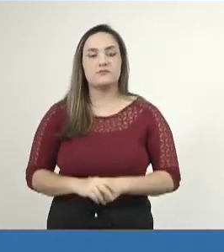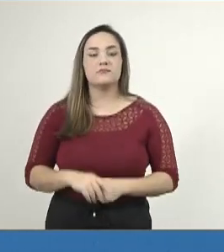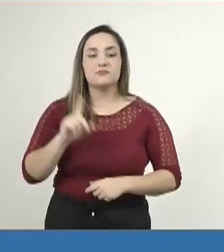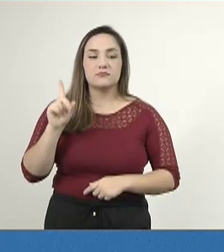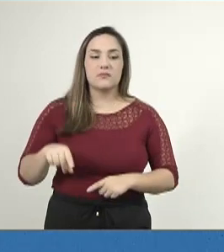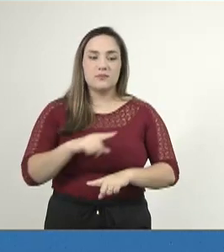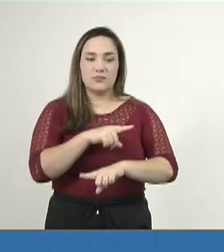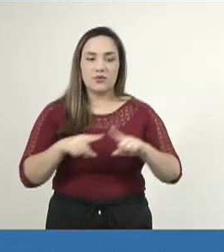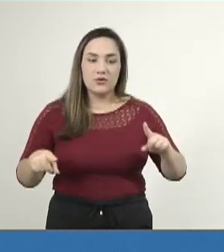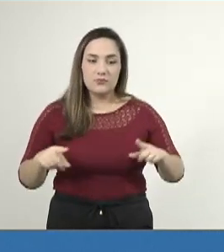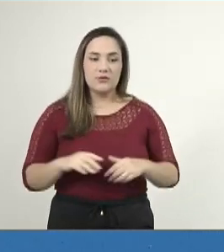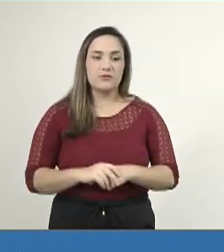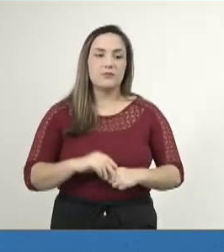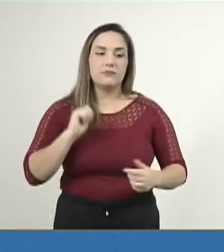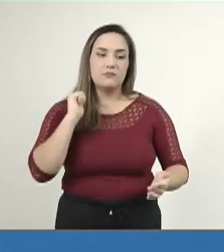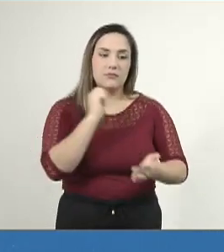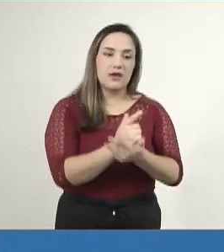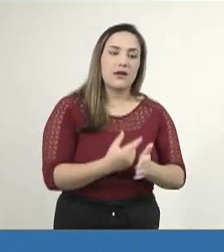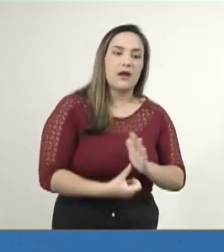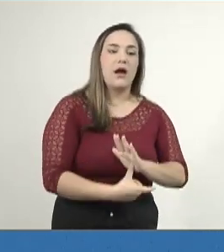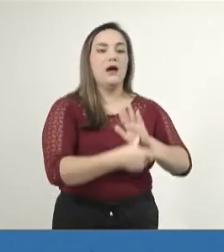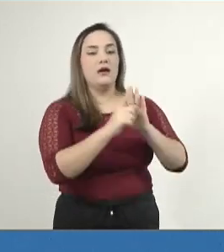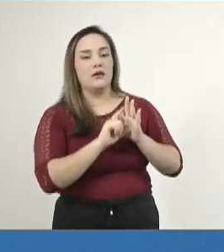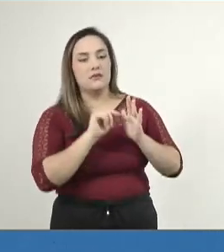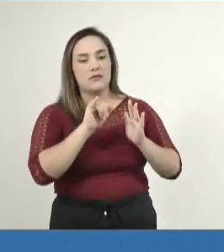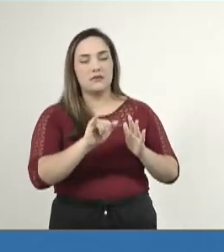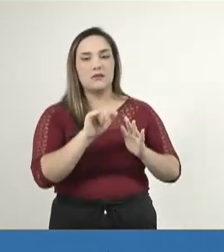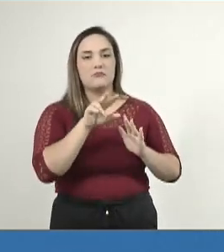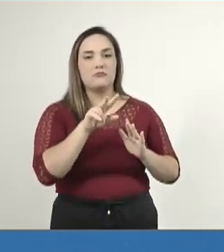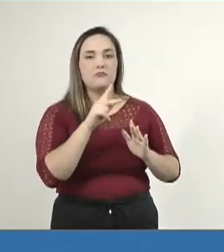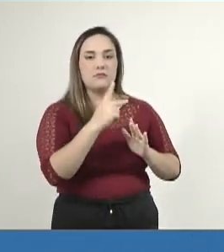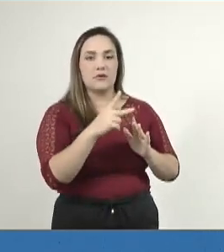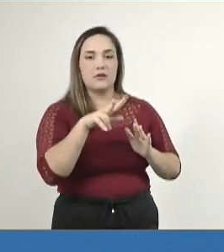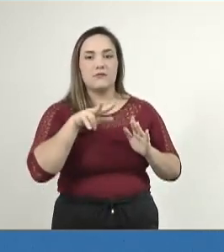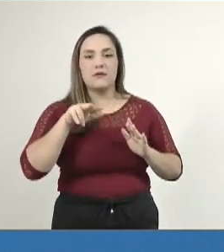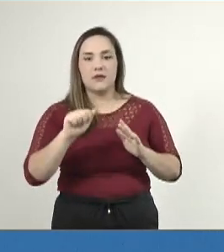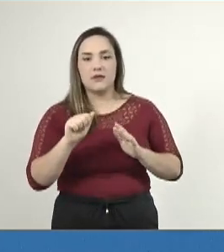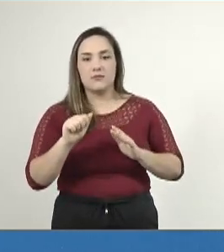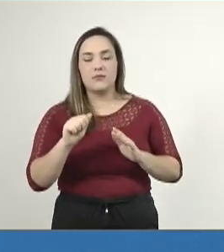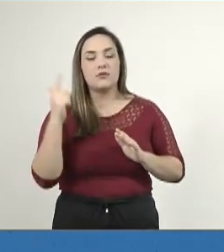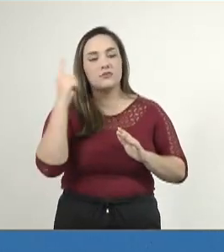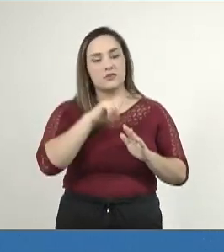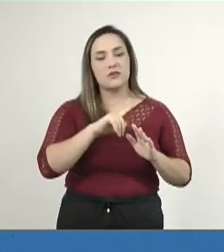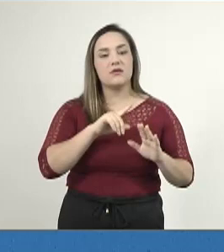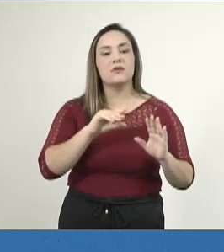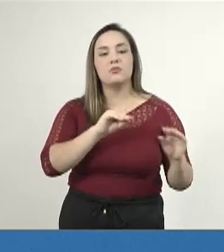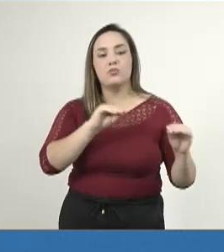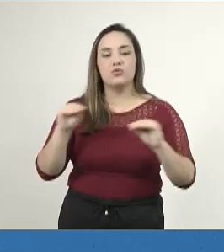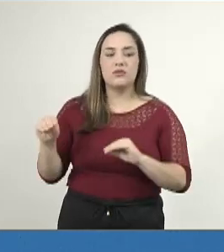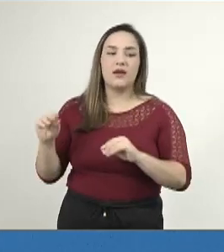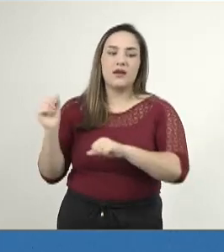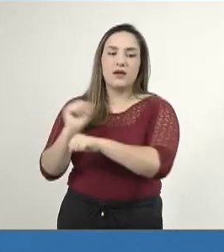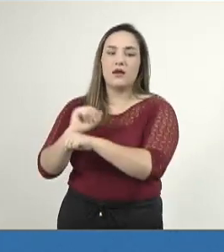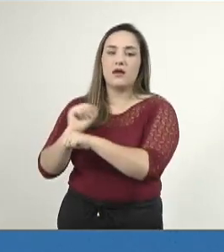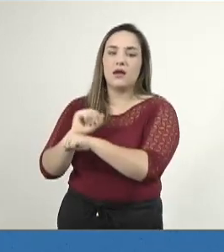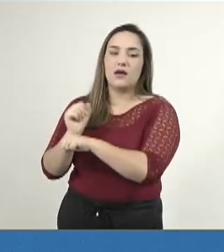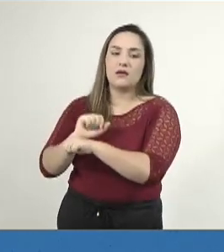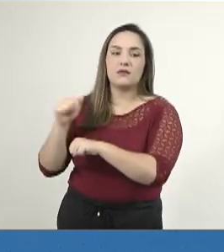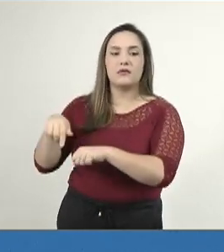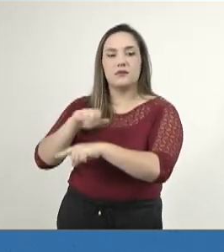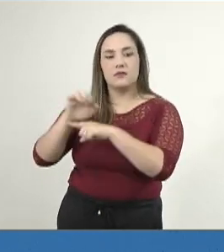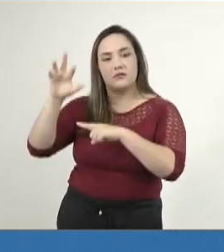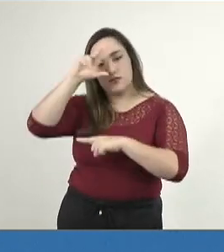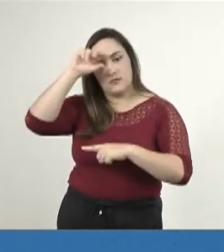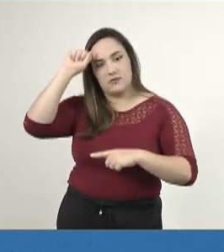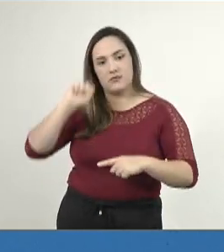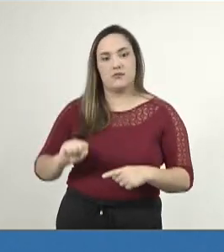vedada a cobrança adiantada do IPVA, Imposto sobre Propriedade de Veículos Automotores, para transferências de veículos no âmbito do